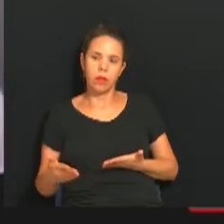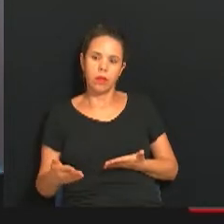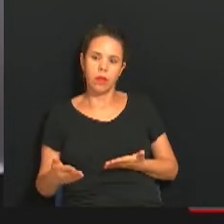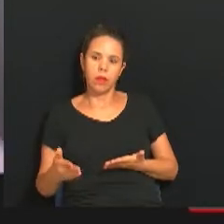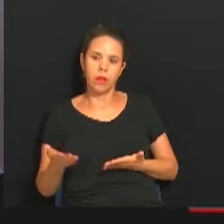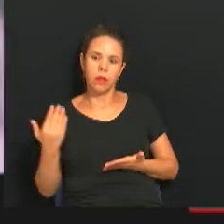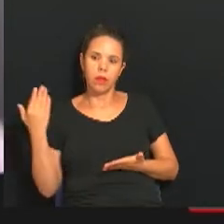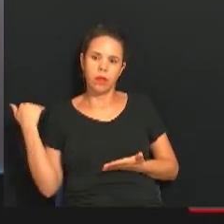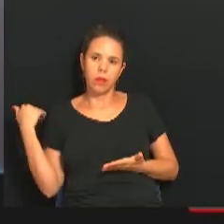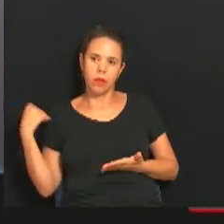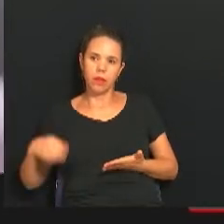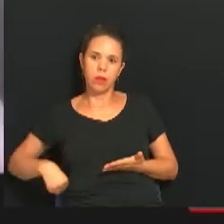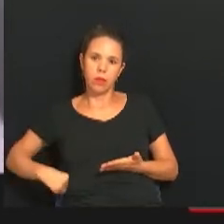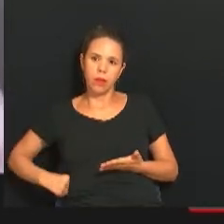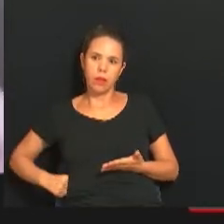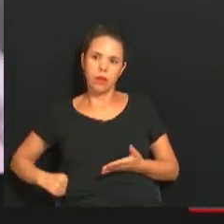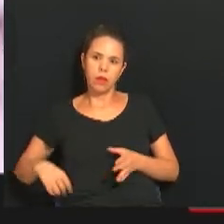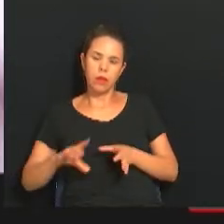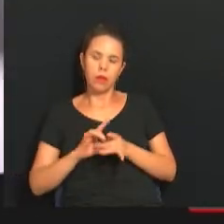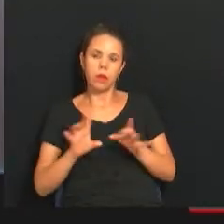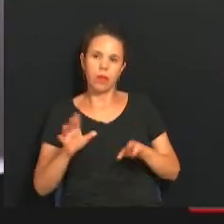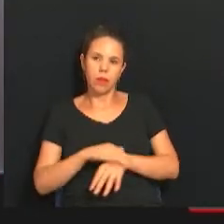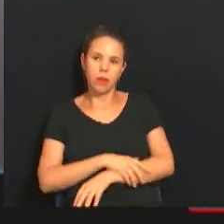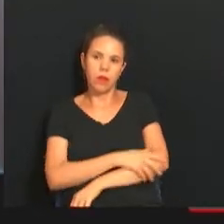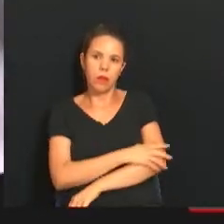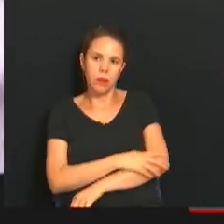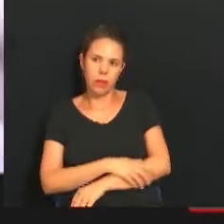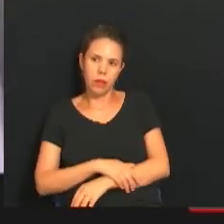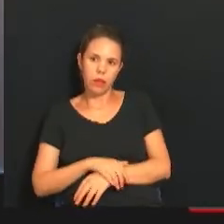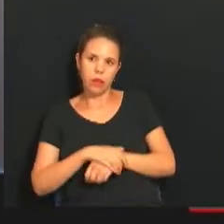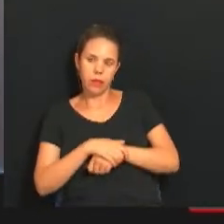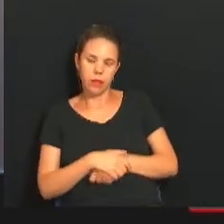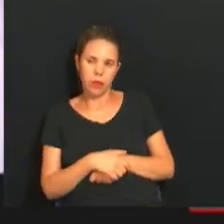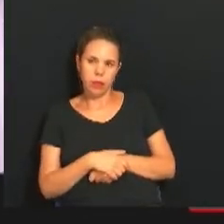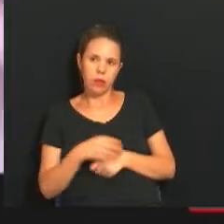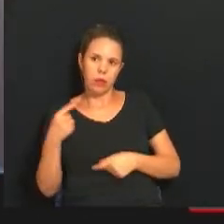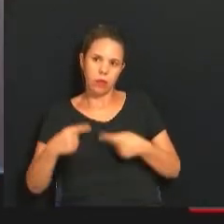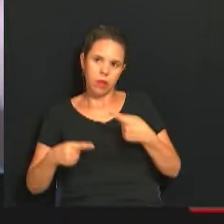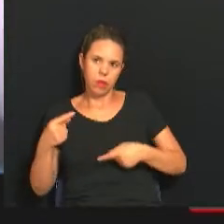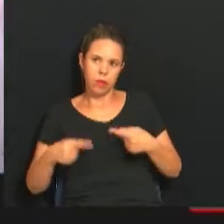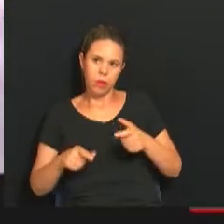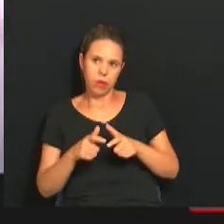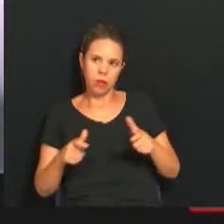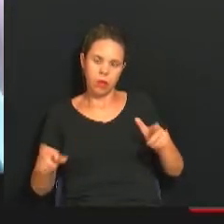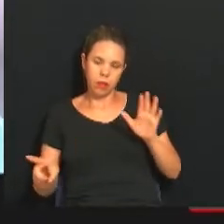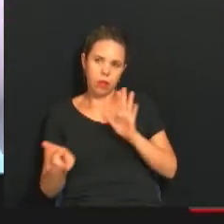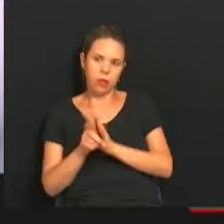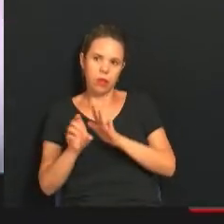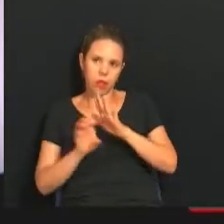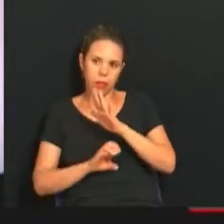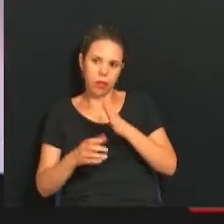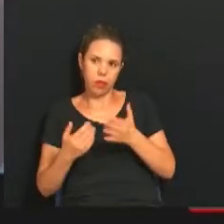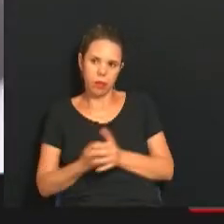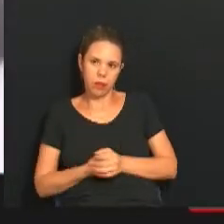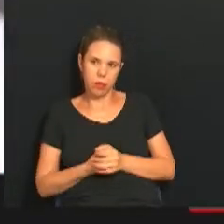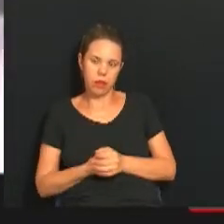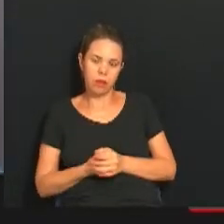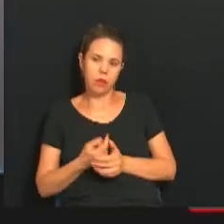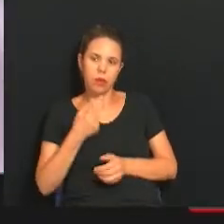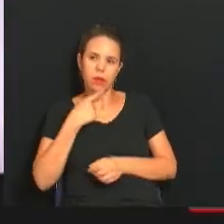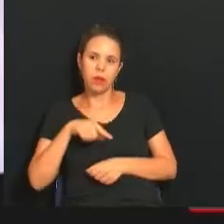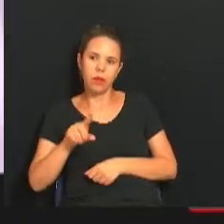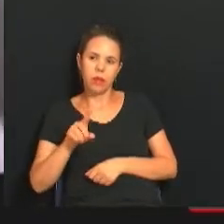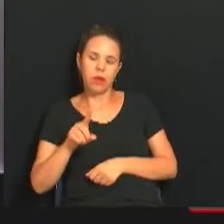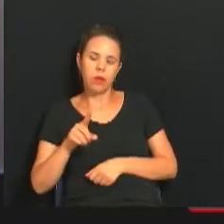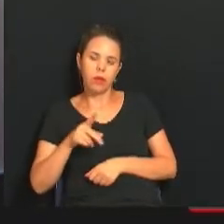mais deliberadas e mais direcionadas a políticos e grandes empresários da Rússia. Né?